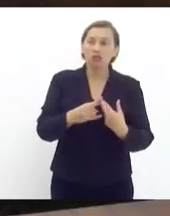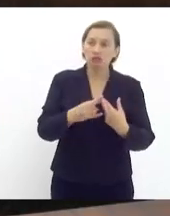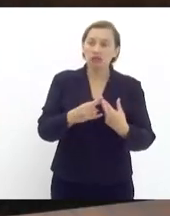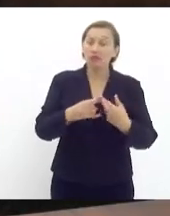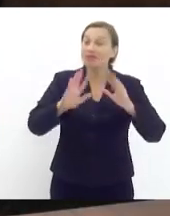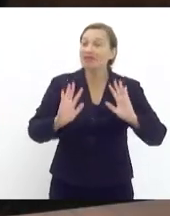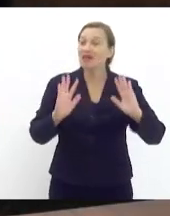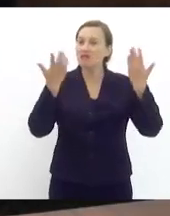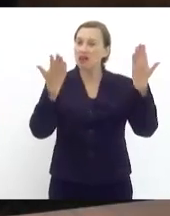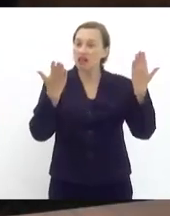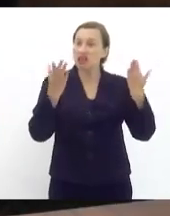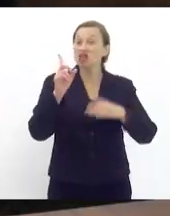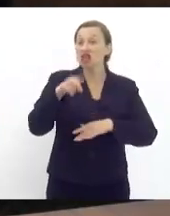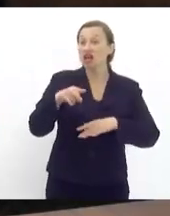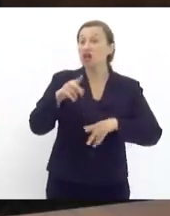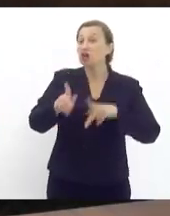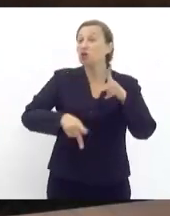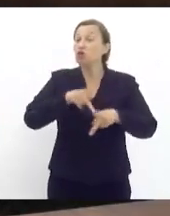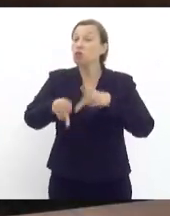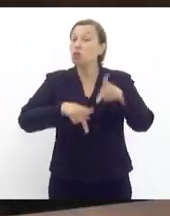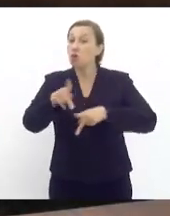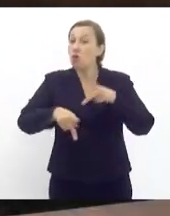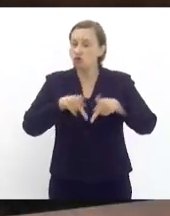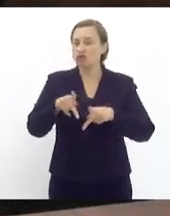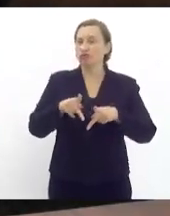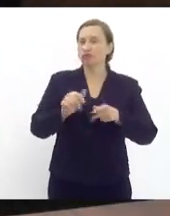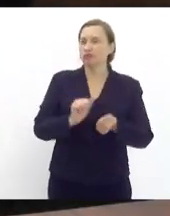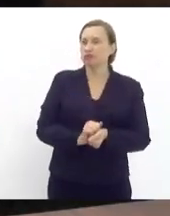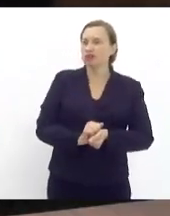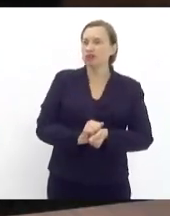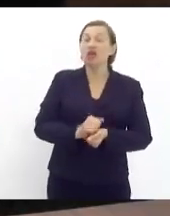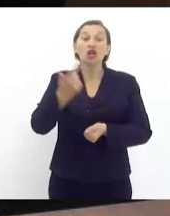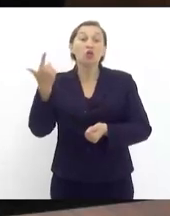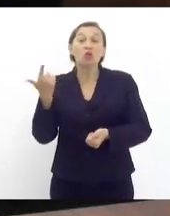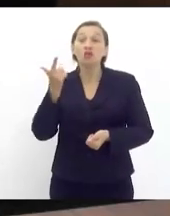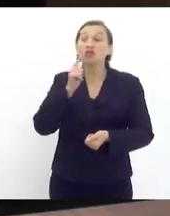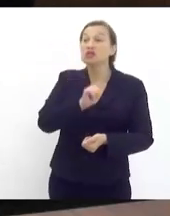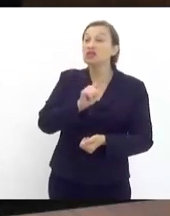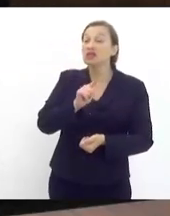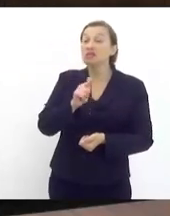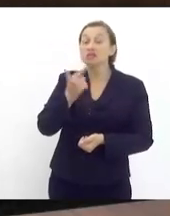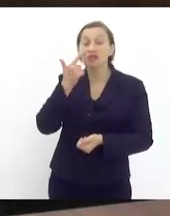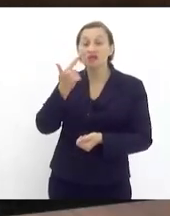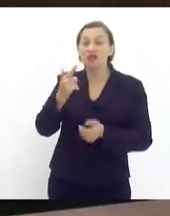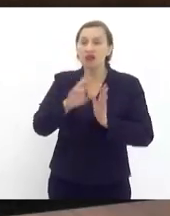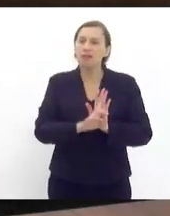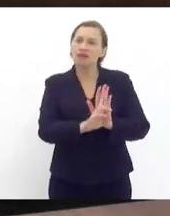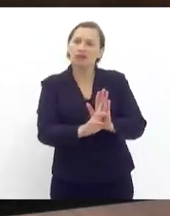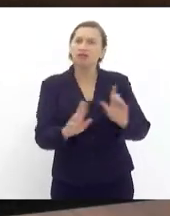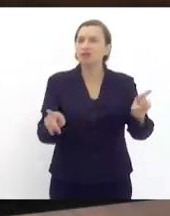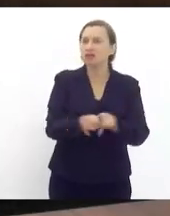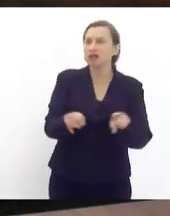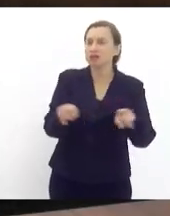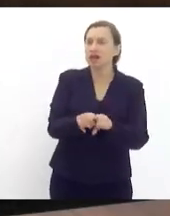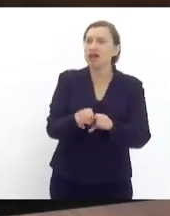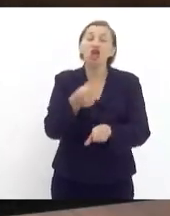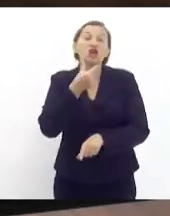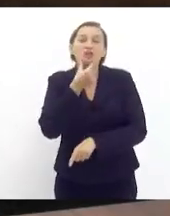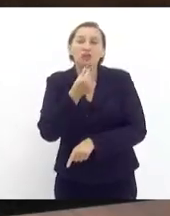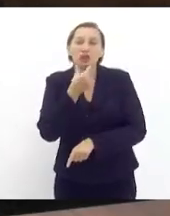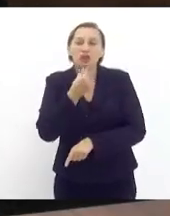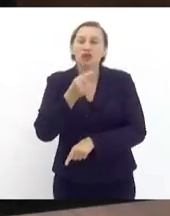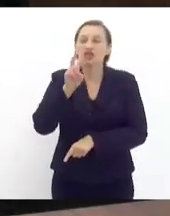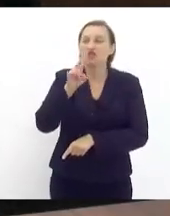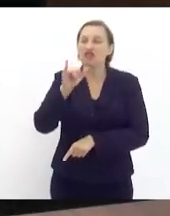essa festa que é uma festa popular onde o povo consegue se ver representado também e meninos como